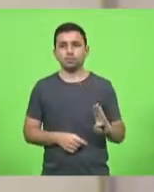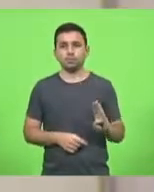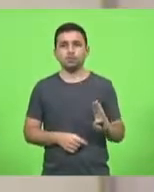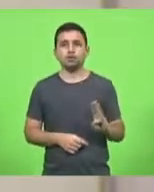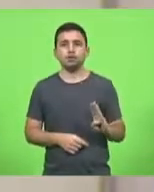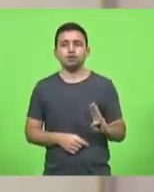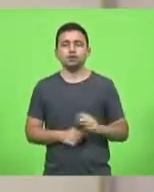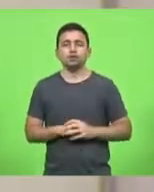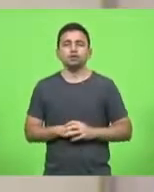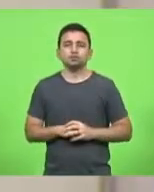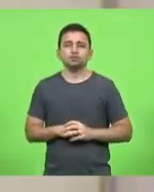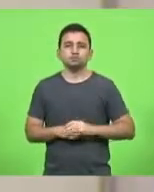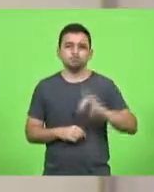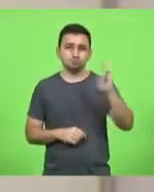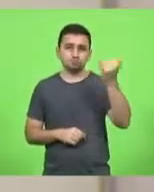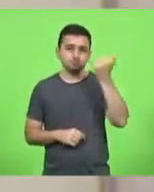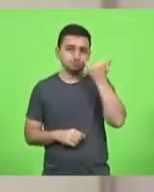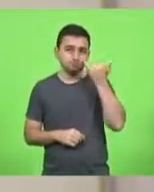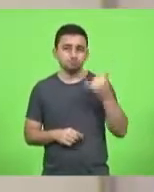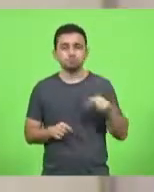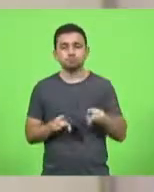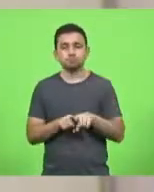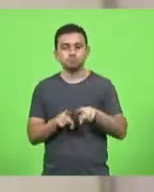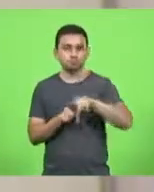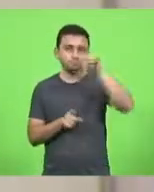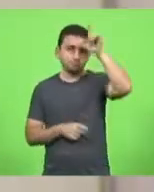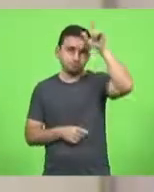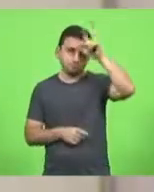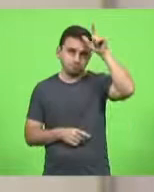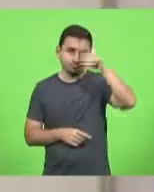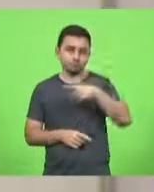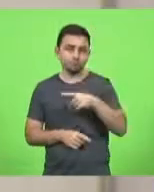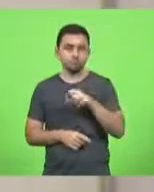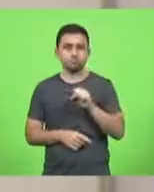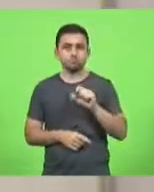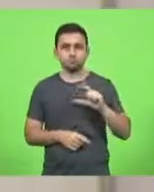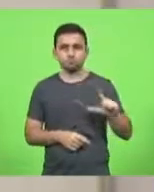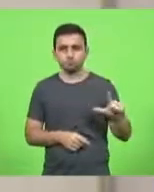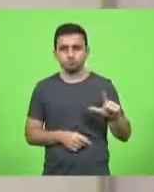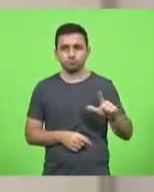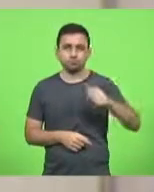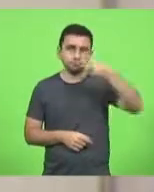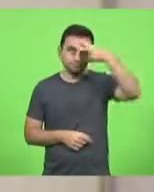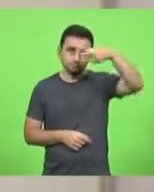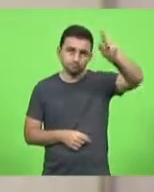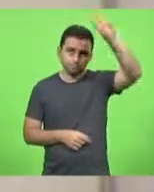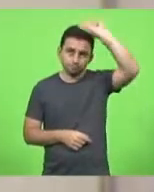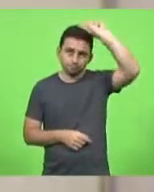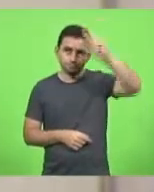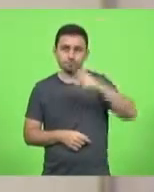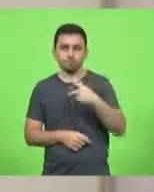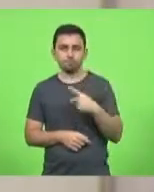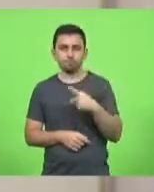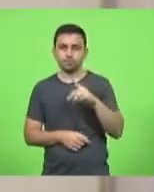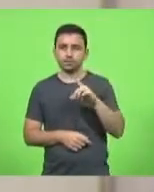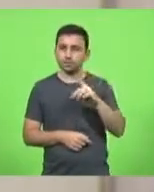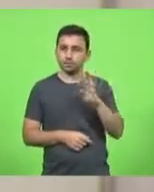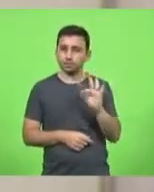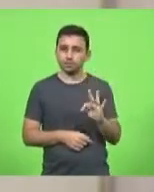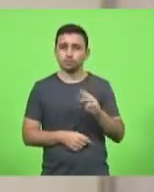Gessé Lopes e Sargento Lima, Bloco PSL-PL, Dr. Vicente Caro Preso, Bloco